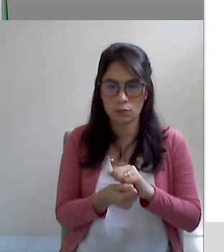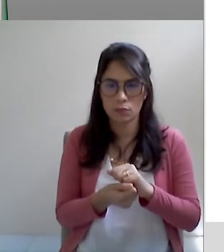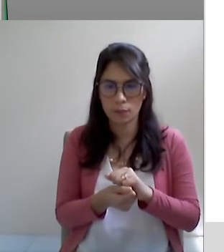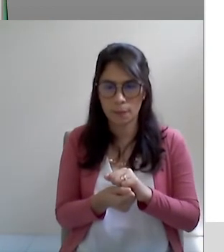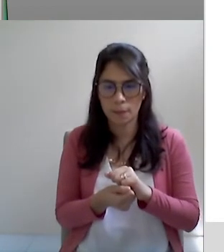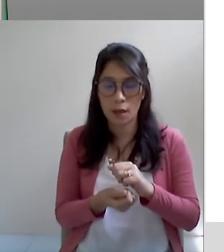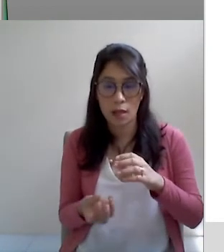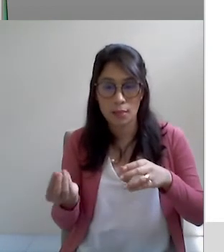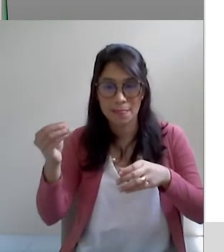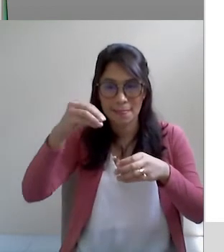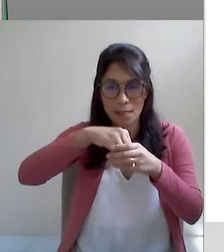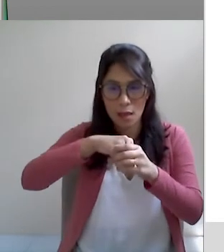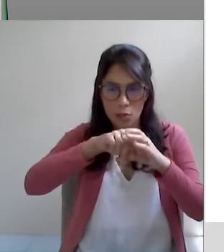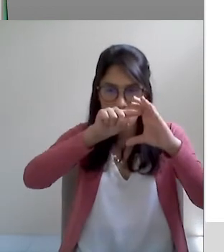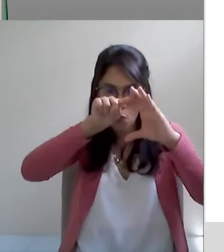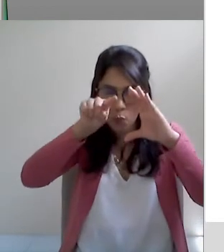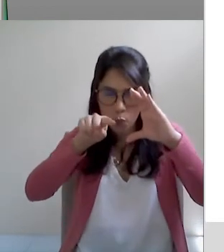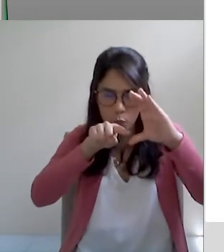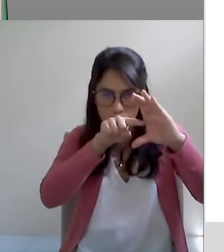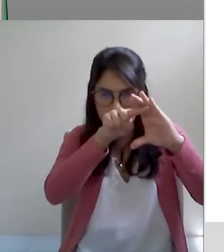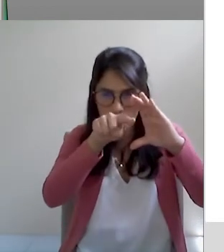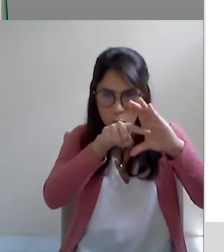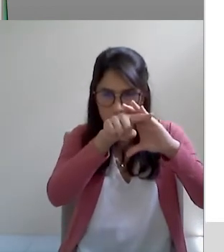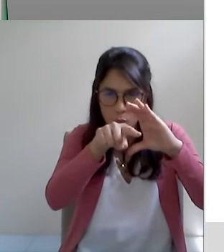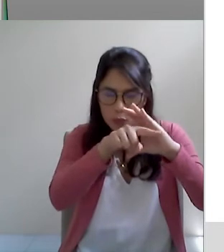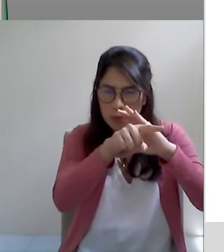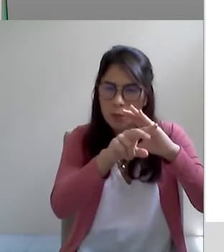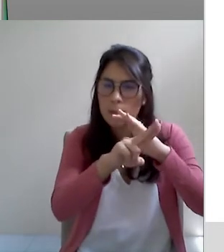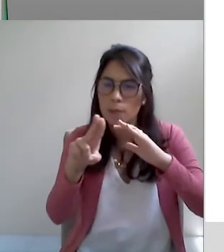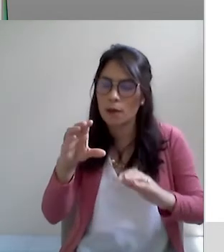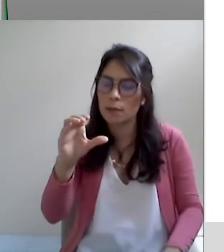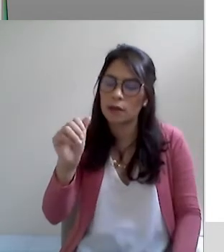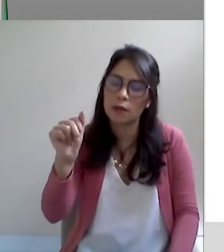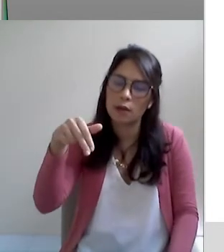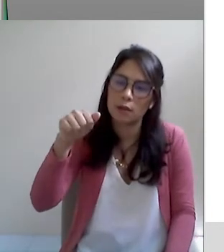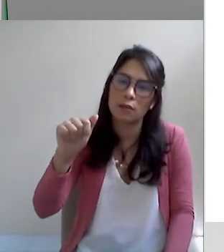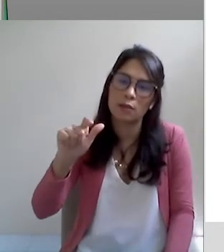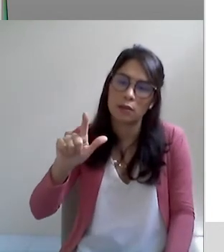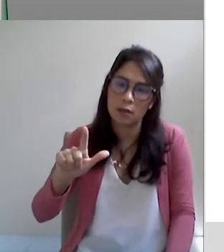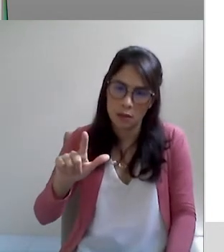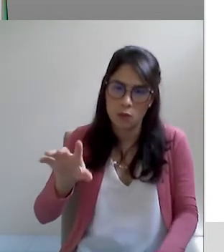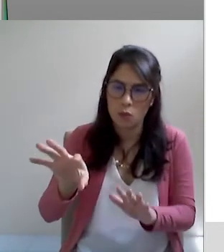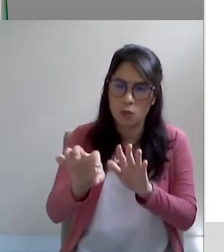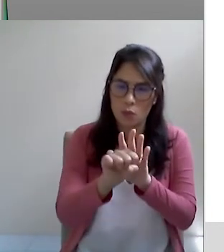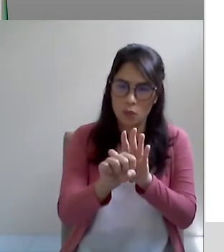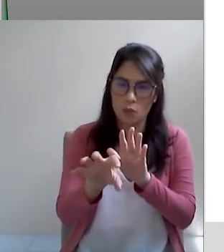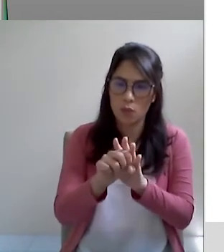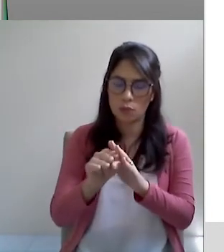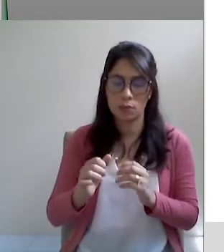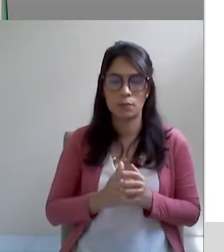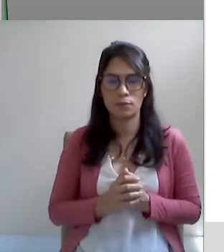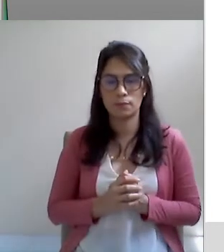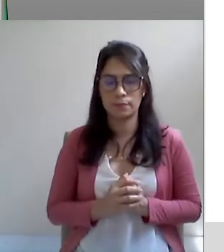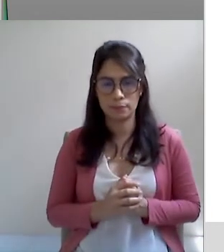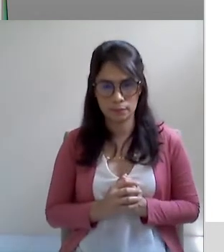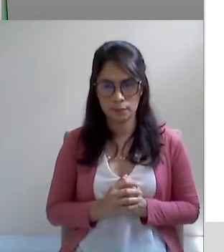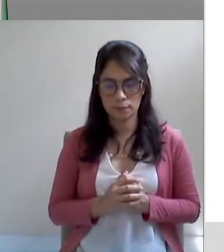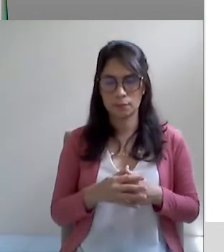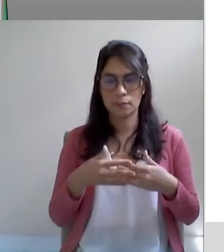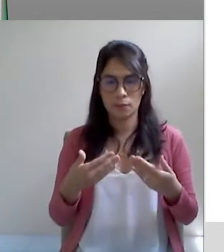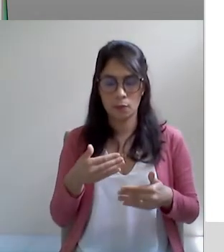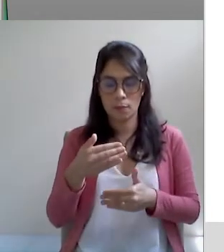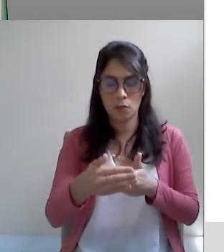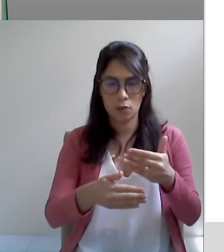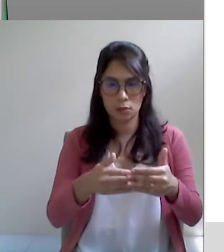uma cavitação, formando um túnel no osso compacto, sendo denominado de canal de reabsorção.